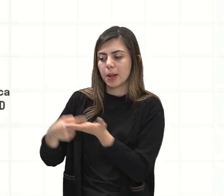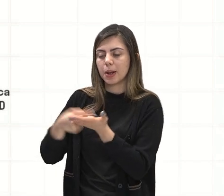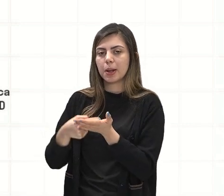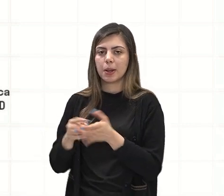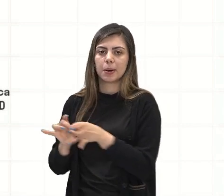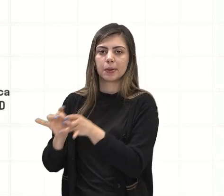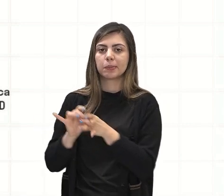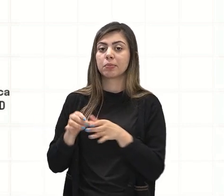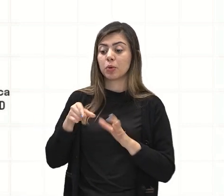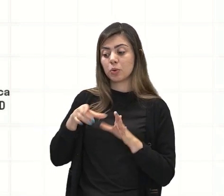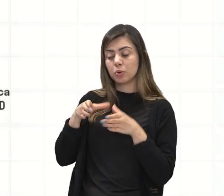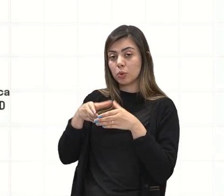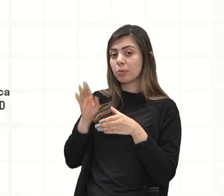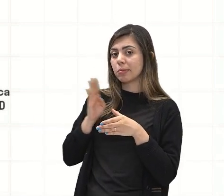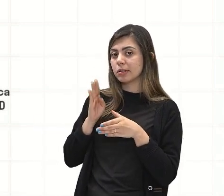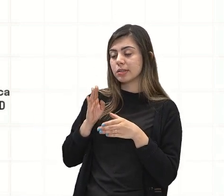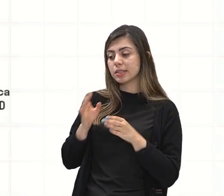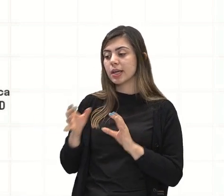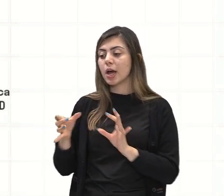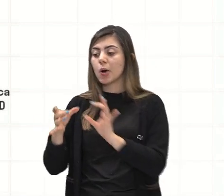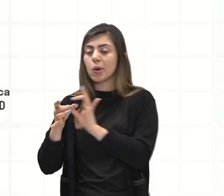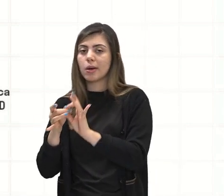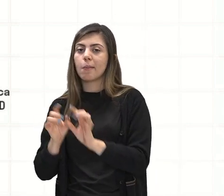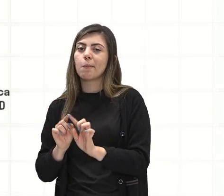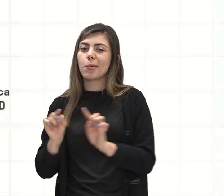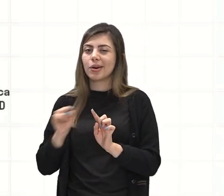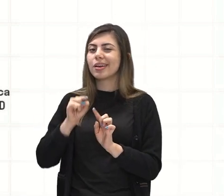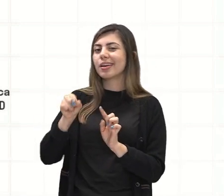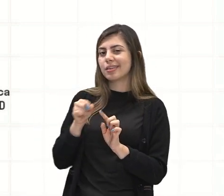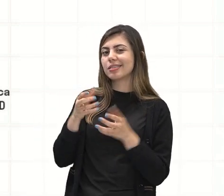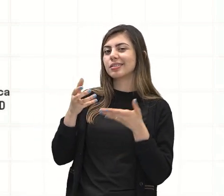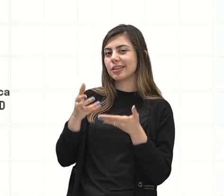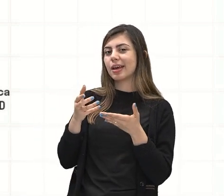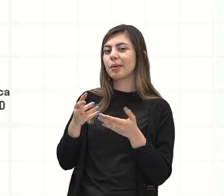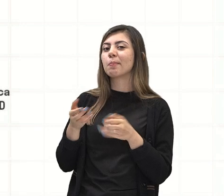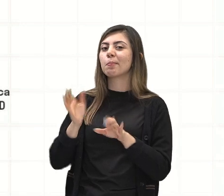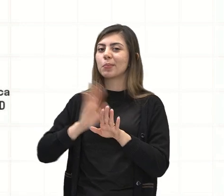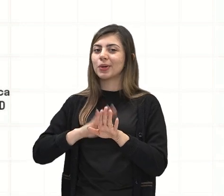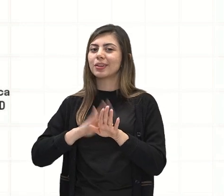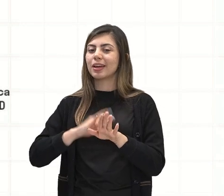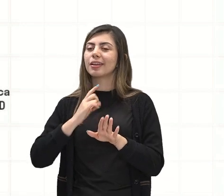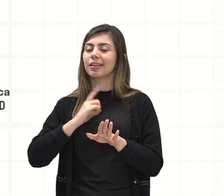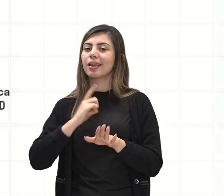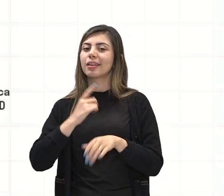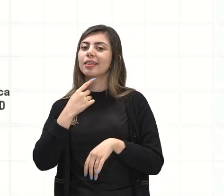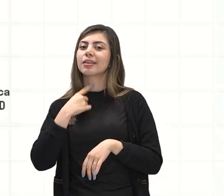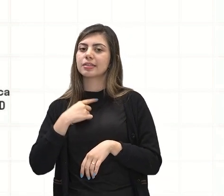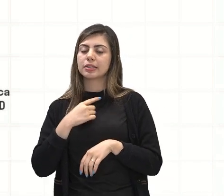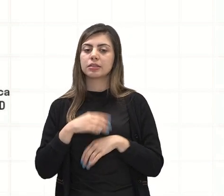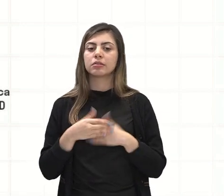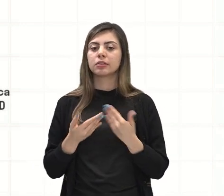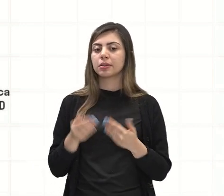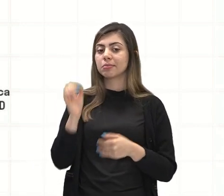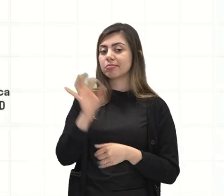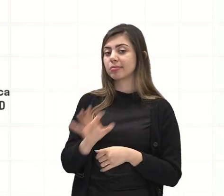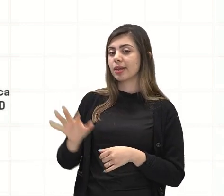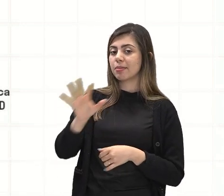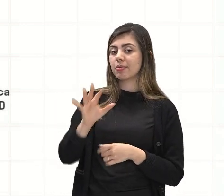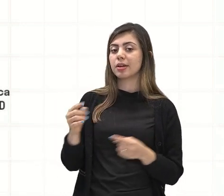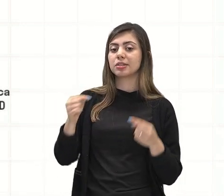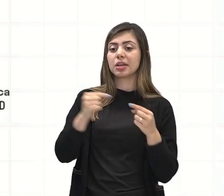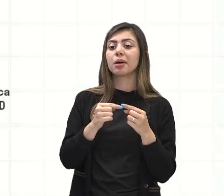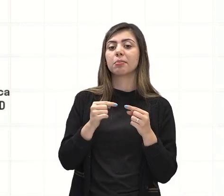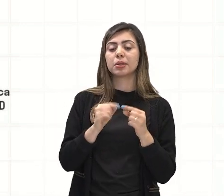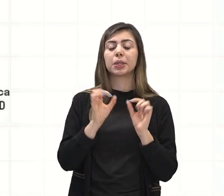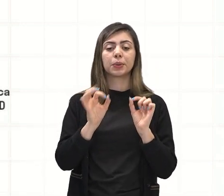burguesia apoia, mas também quer os seus benefícios, tá bom? Então, aqui essa imagem retrata nessa forma aqui, tá